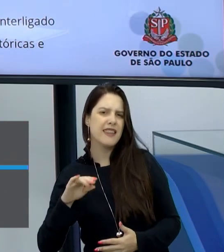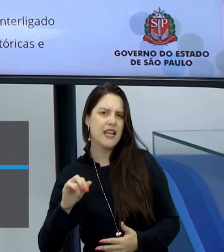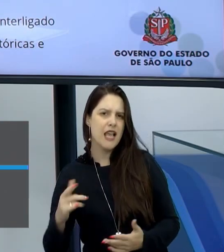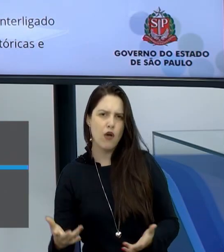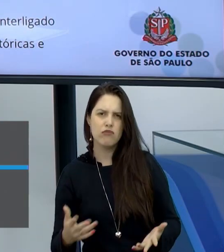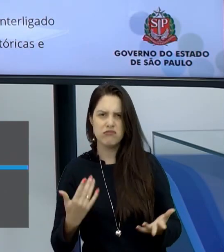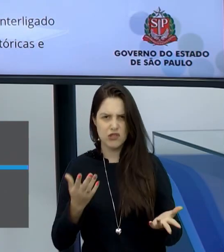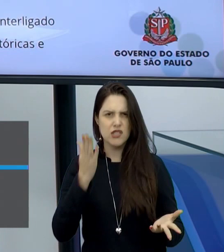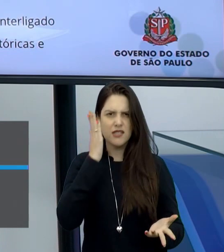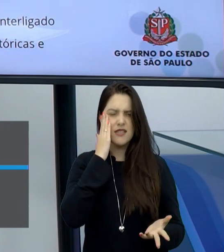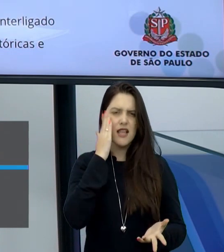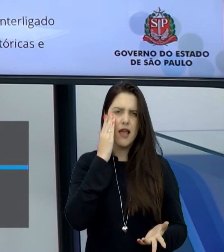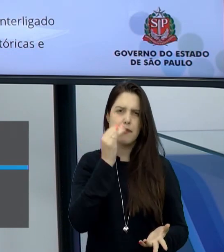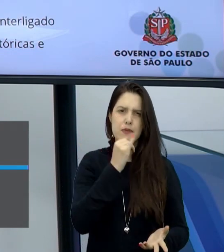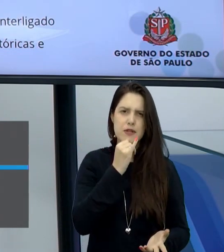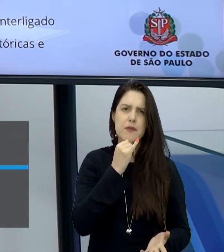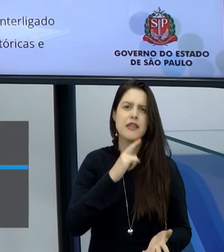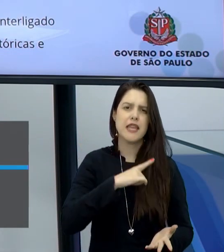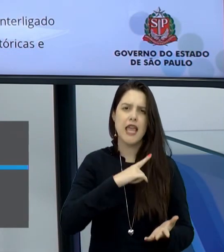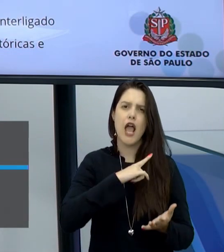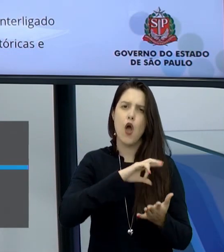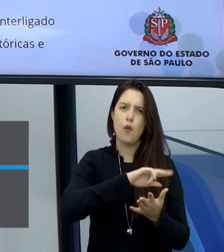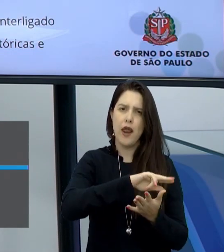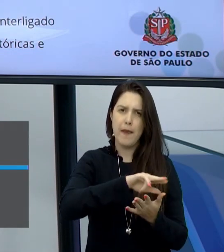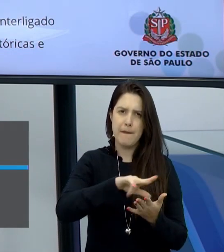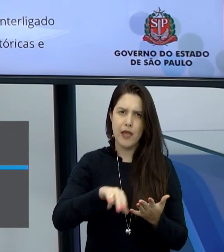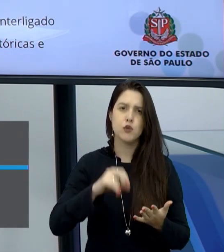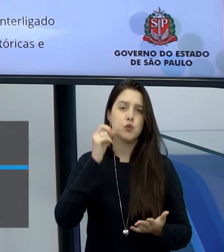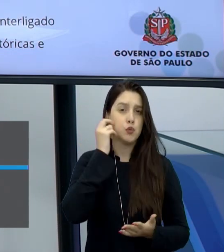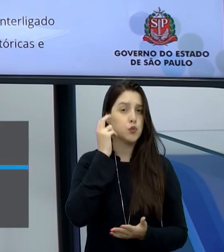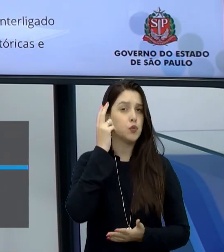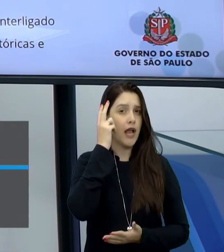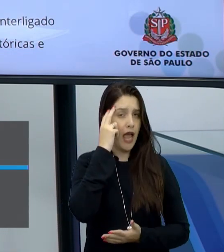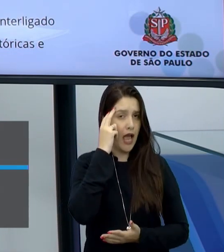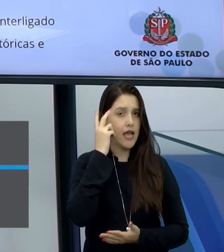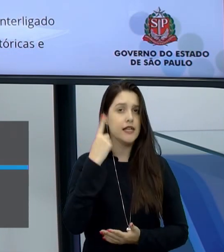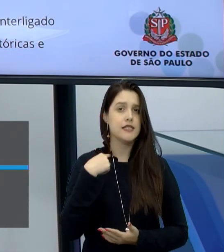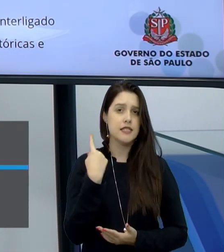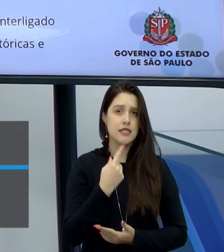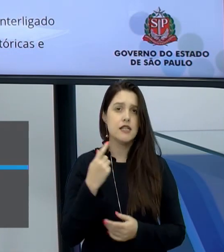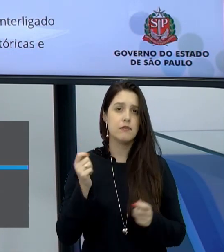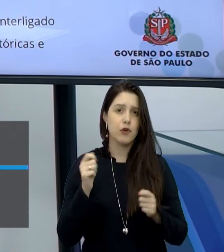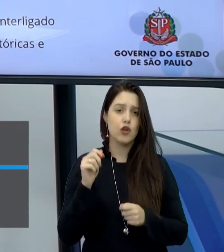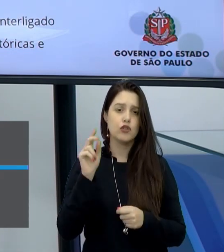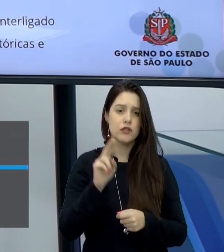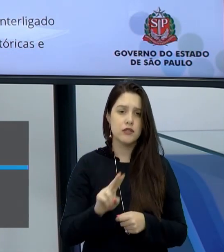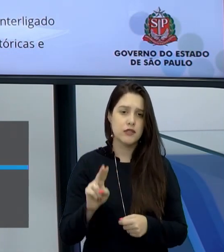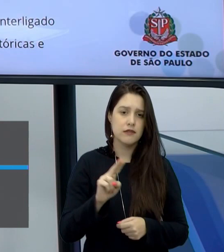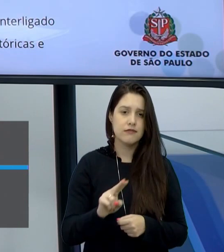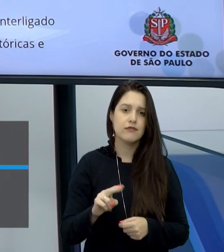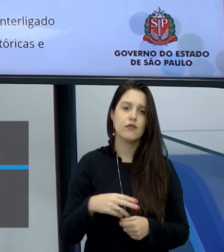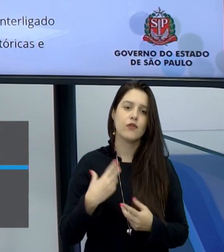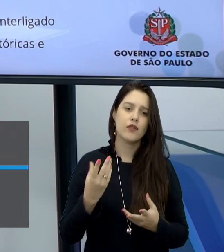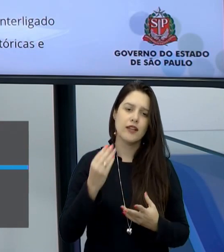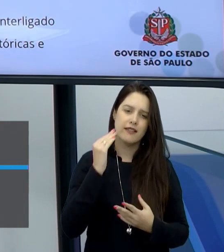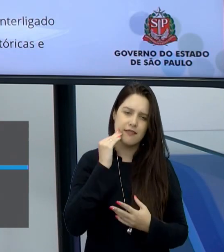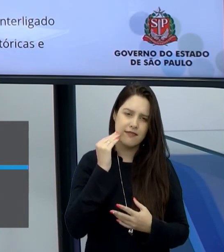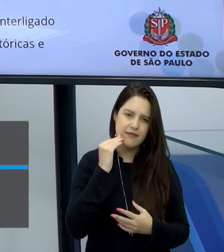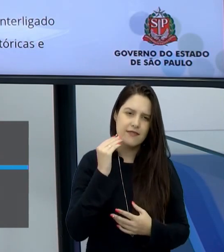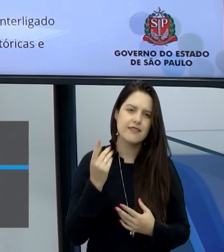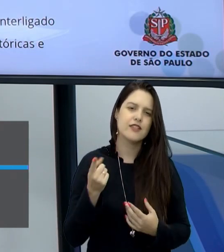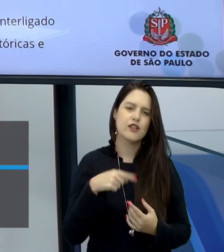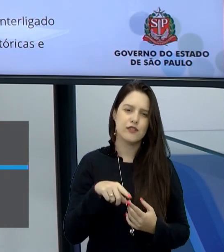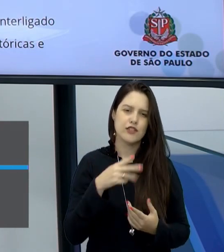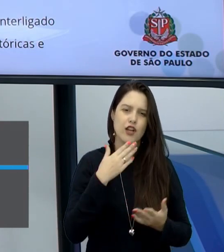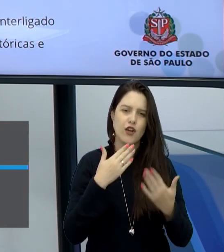exemplo, nós temos elementos culturais que vão demonstrar aí um grupo étnico. Até conversei